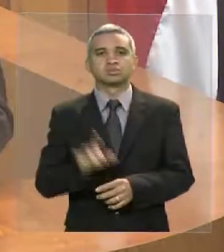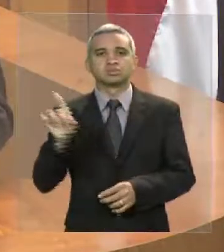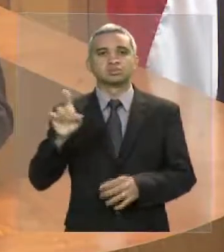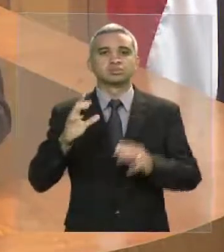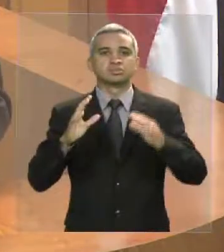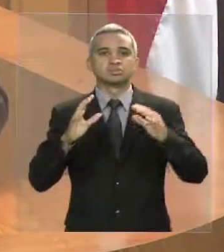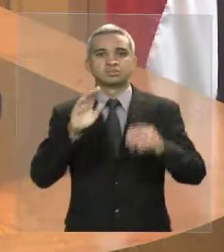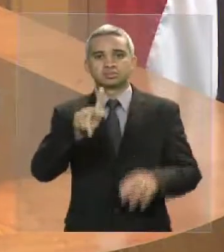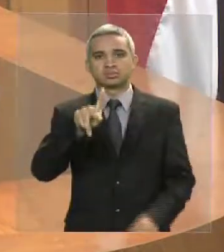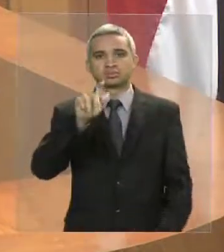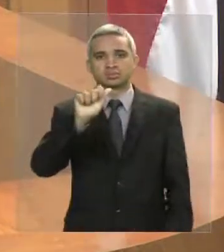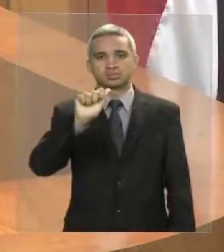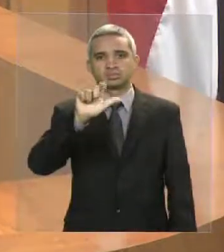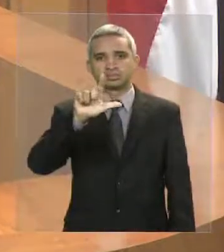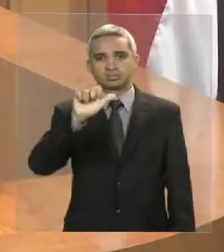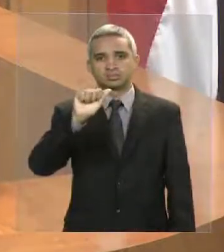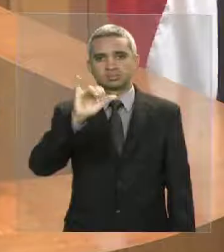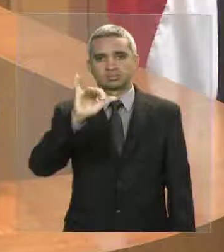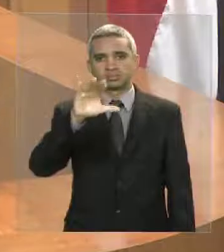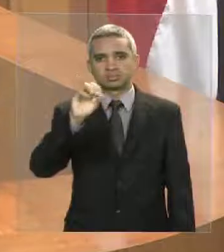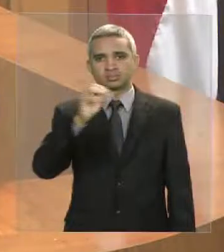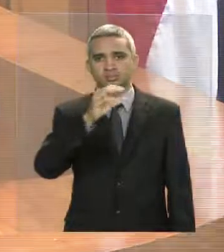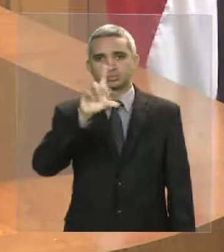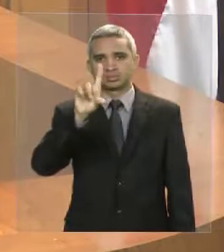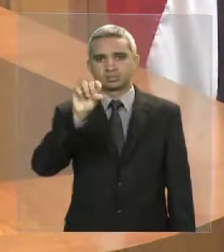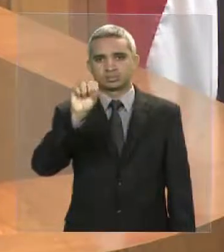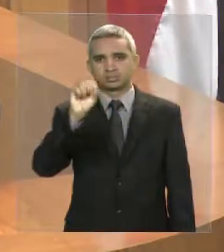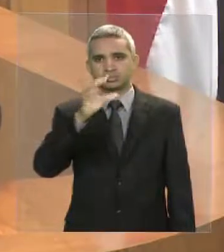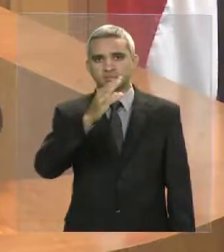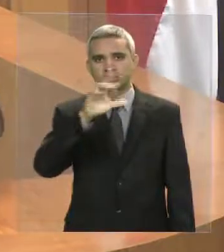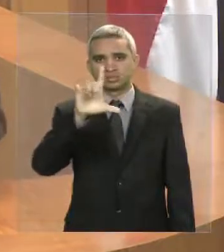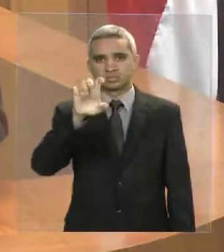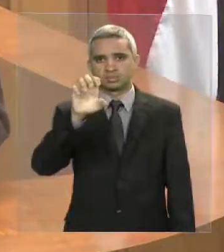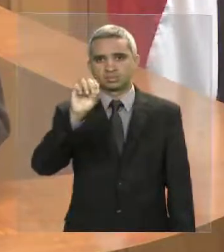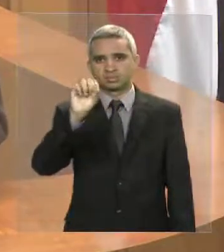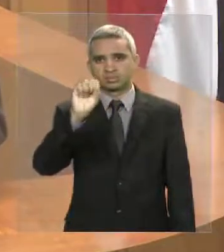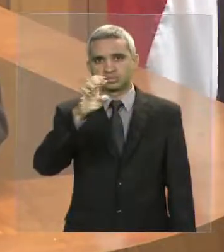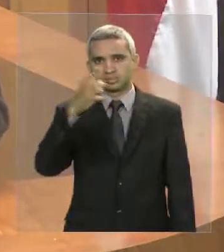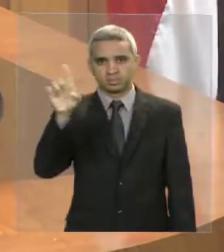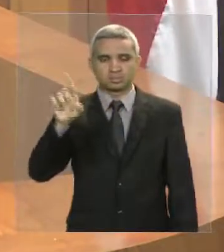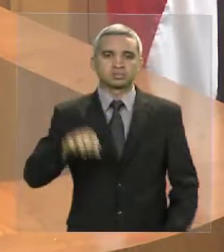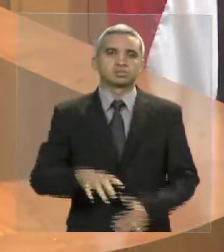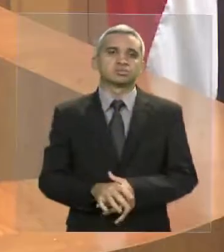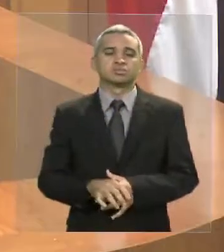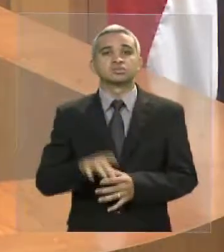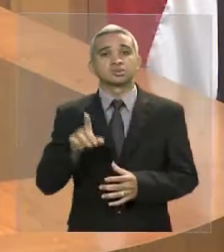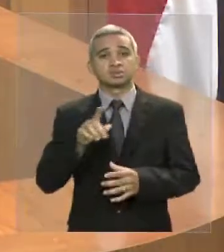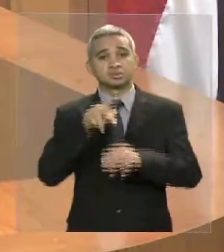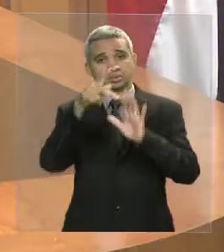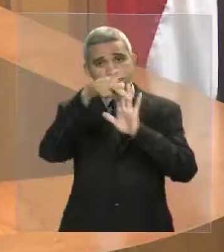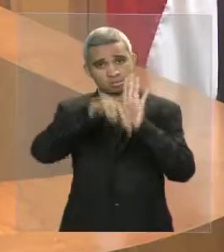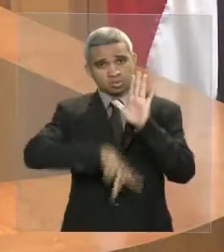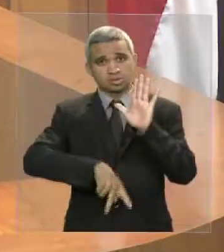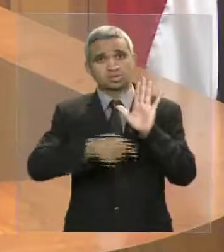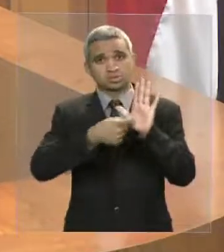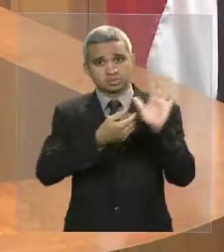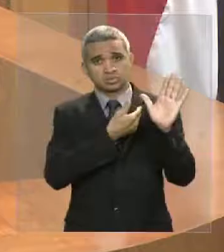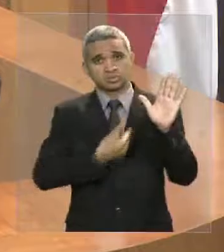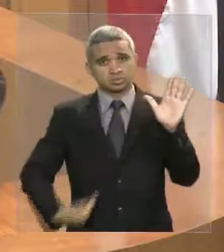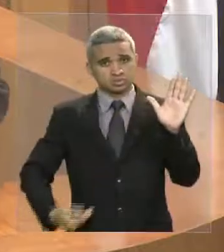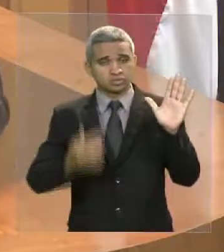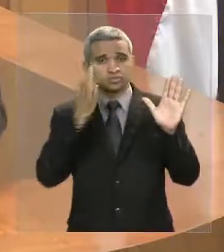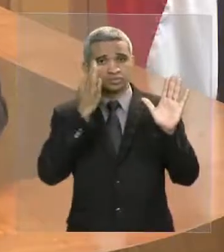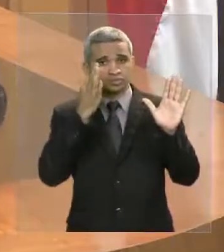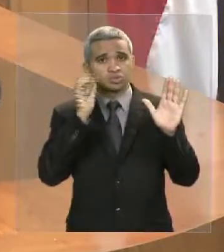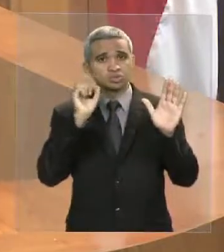uma iniciativa muito importante, que são os DICs de produção, um projeto do governador Flávio Dino, do governo do Estado, que vai fortalecer a produção do Estado do